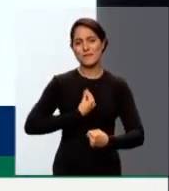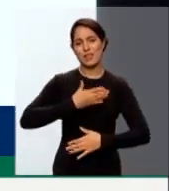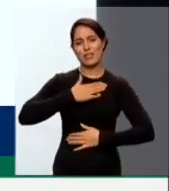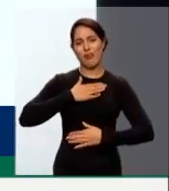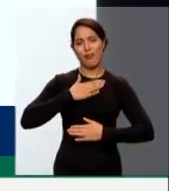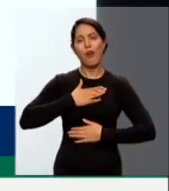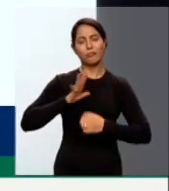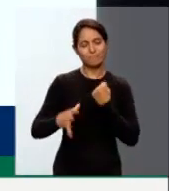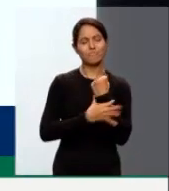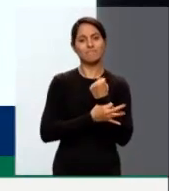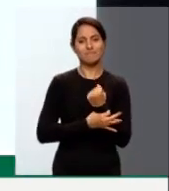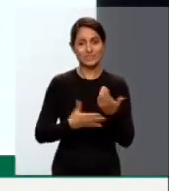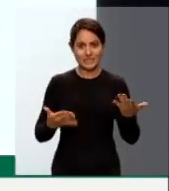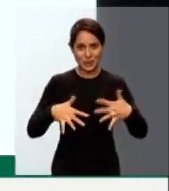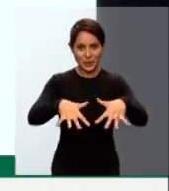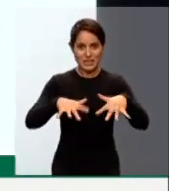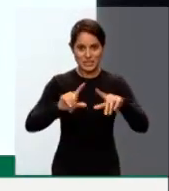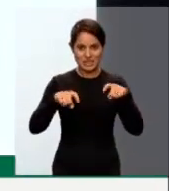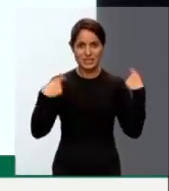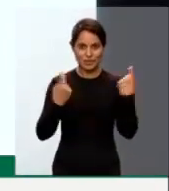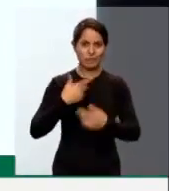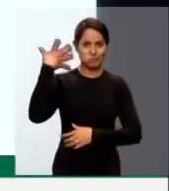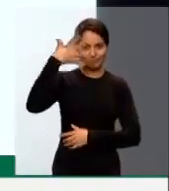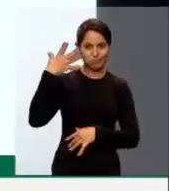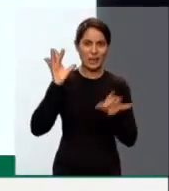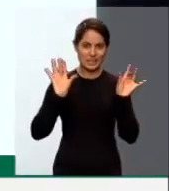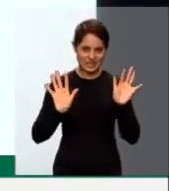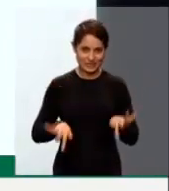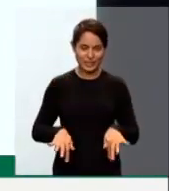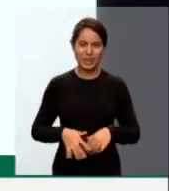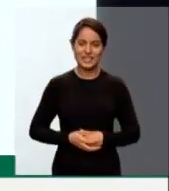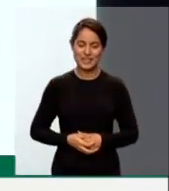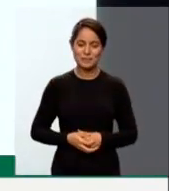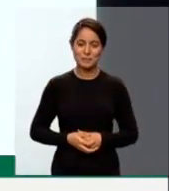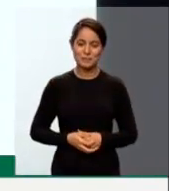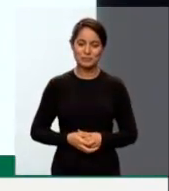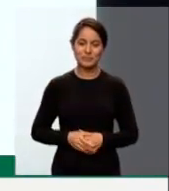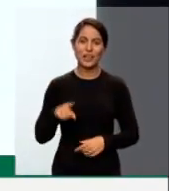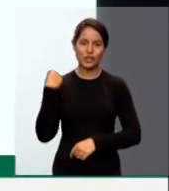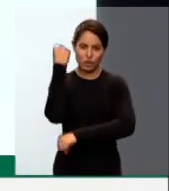declaro então encerrado esse painel e segue a nossa resistência.